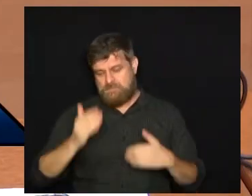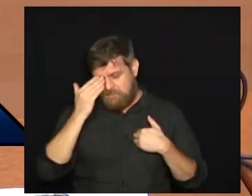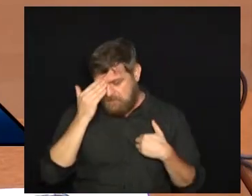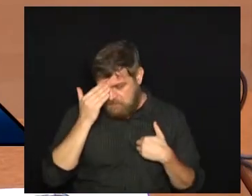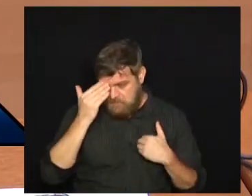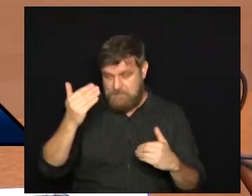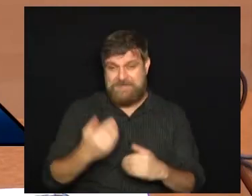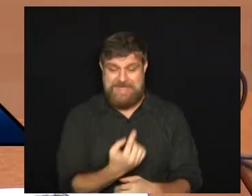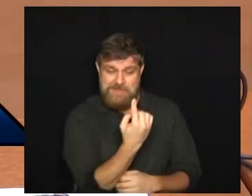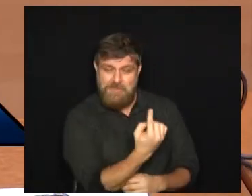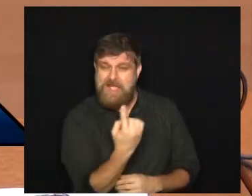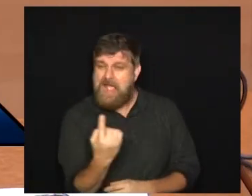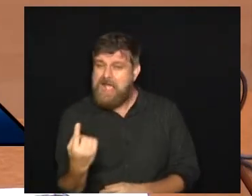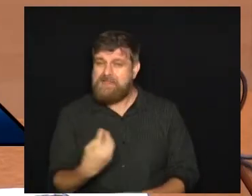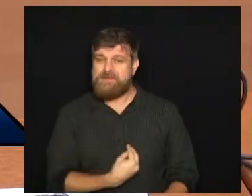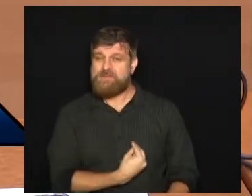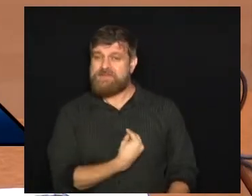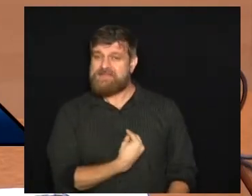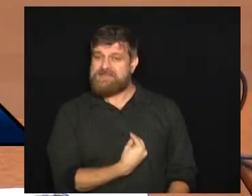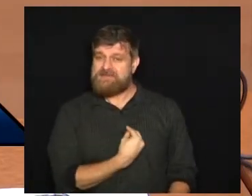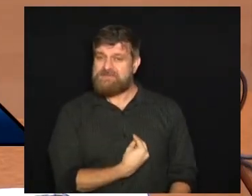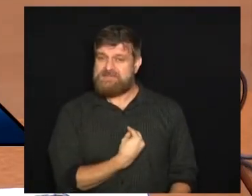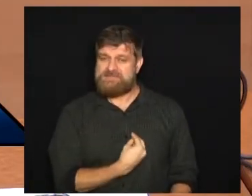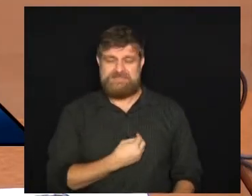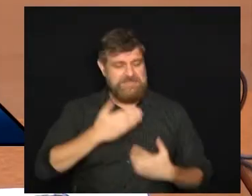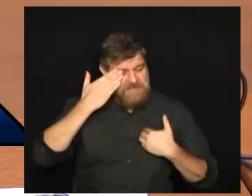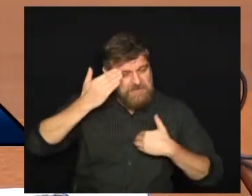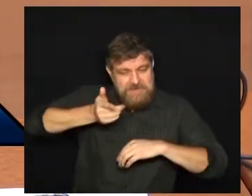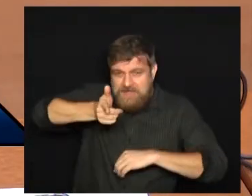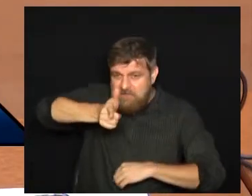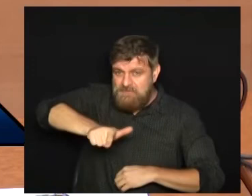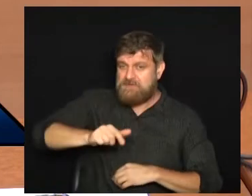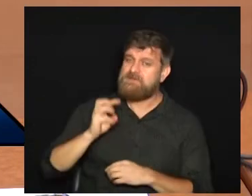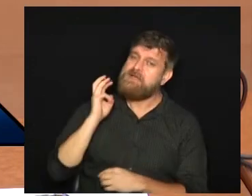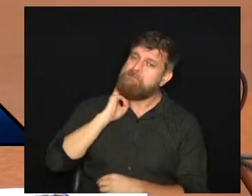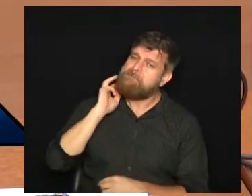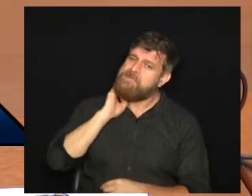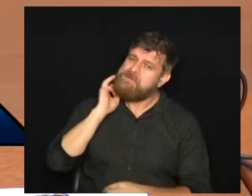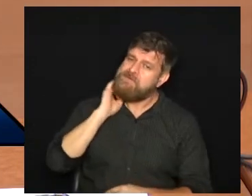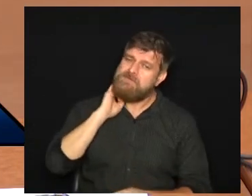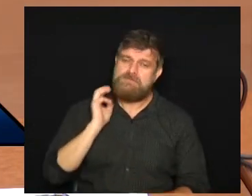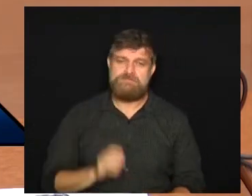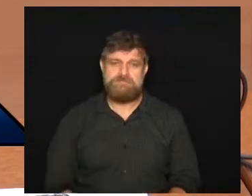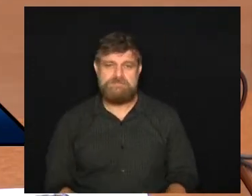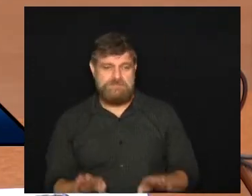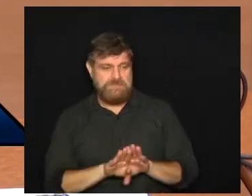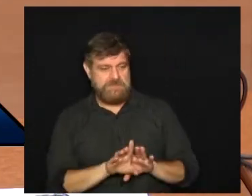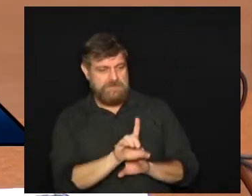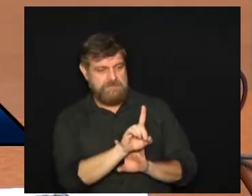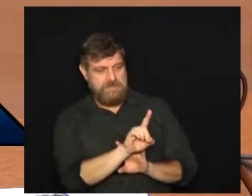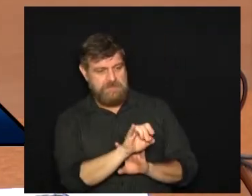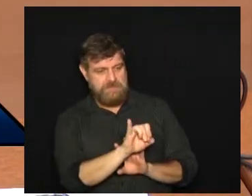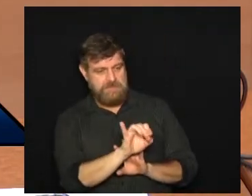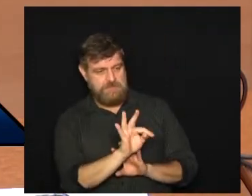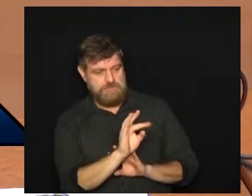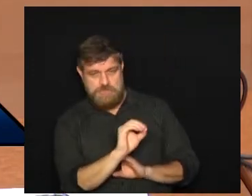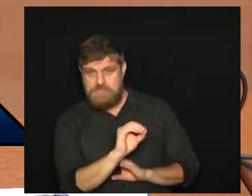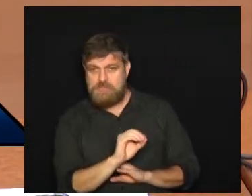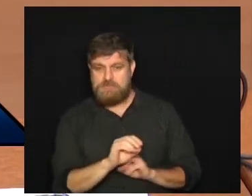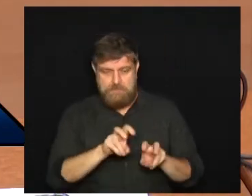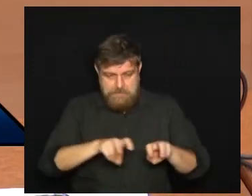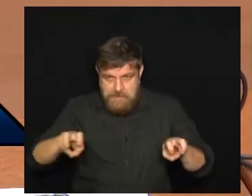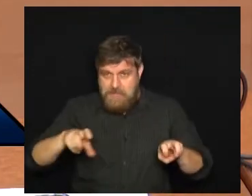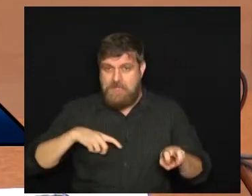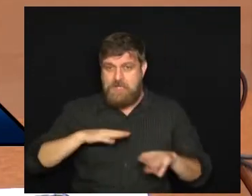pela presença de vocês. Muito obrigado mais uma vez ao Paulo Guimarães, ao Dito, a todos vocês que nos acompanham